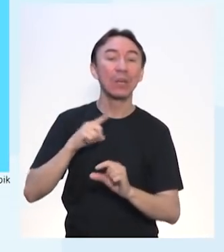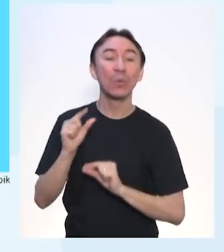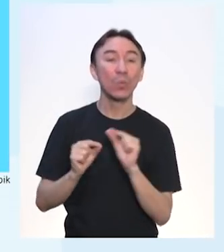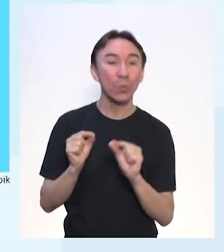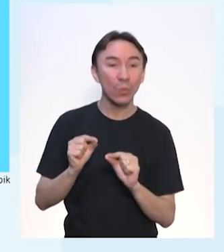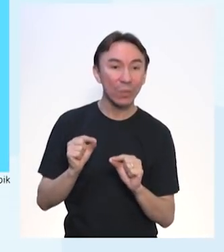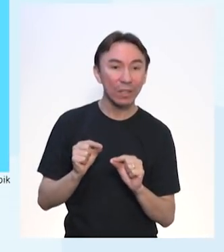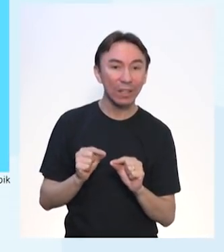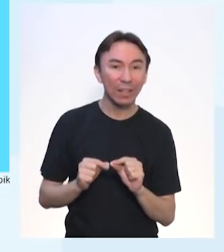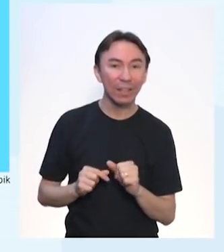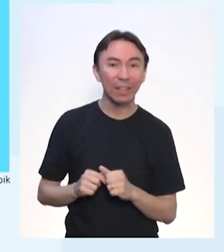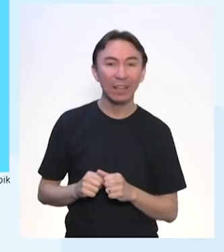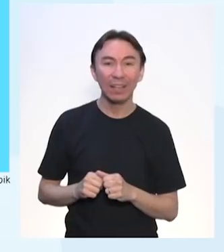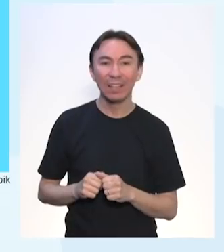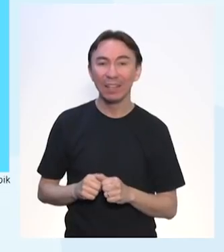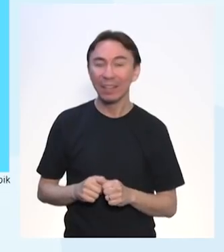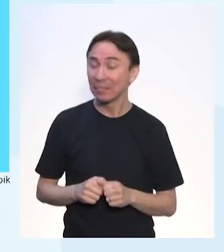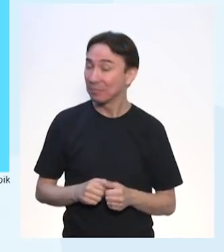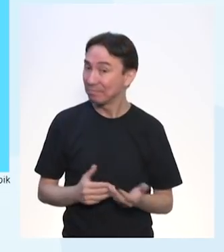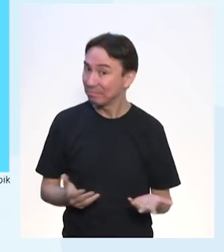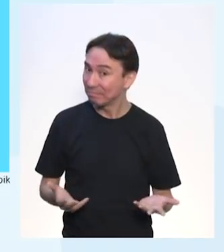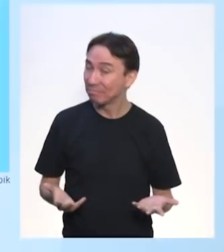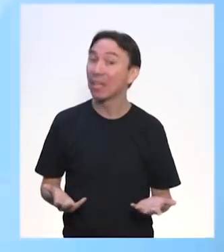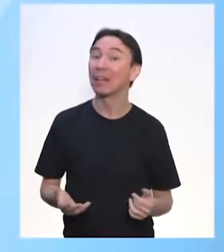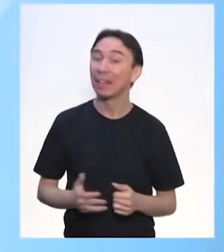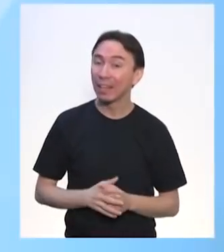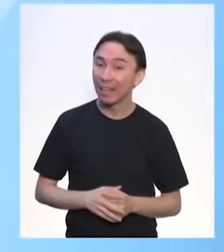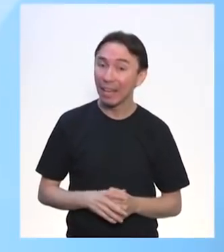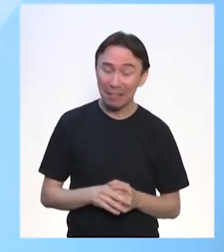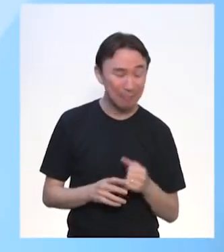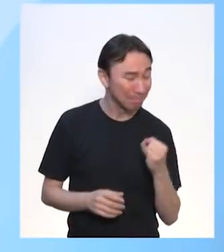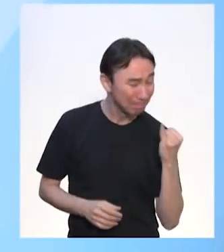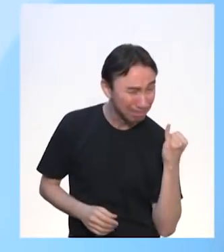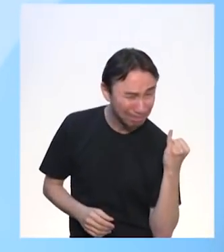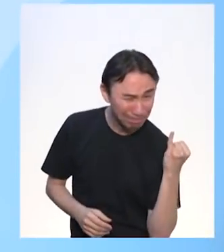coisa mais importante do mundo.